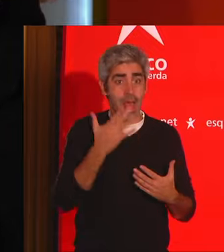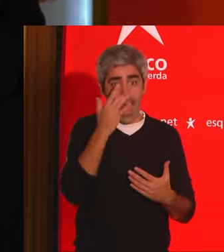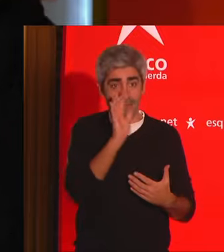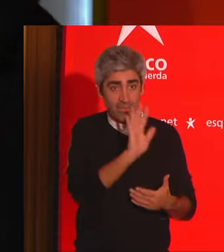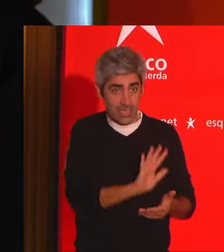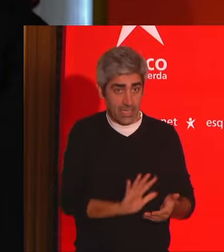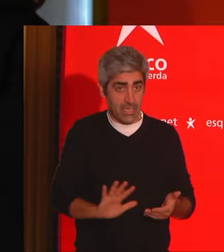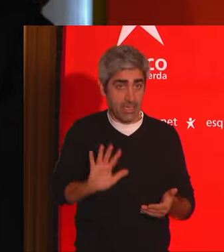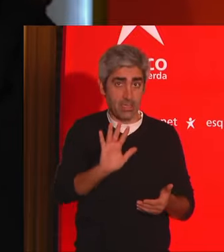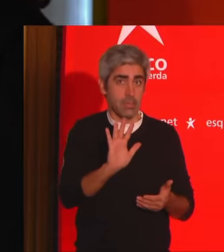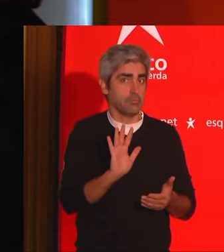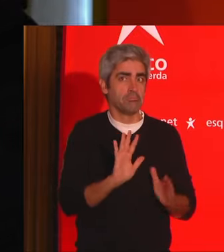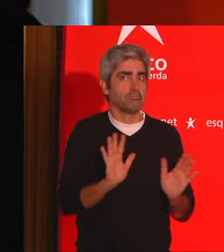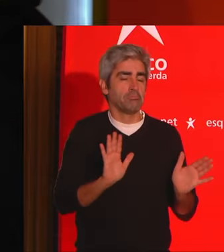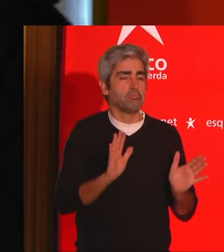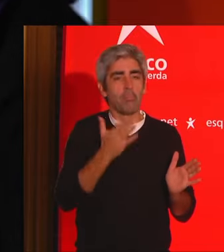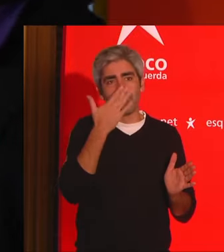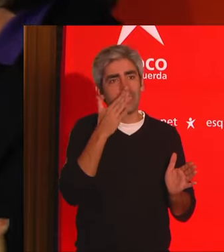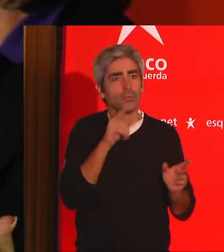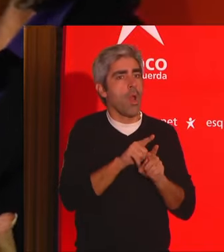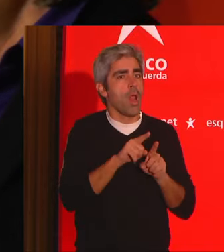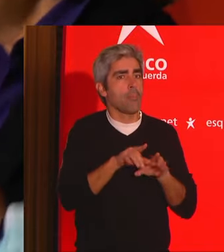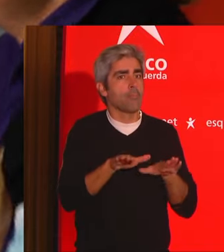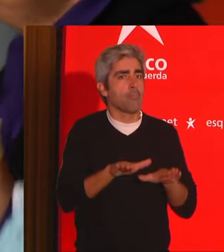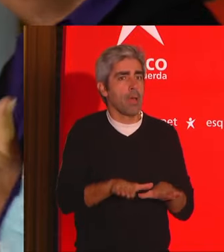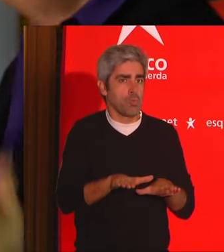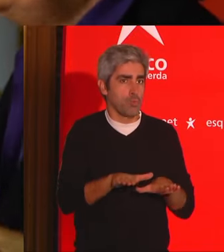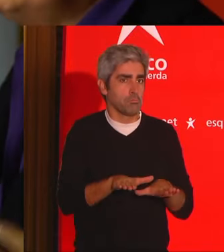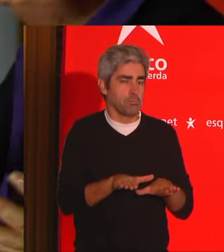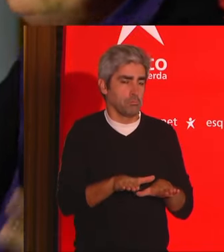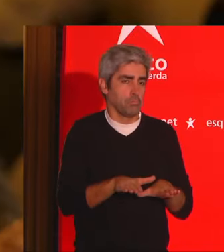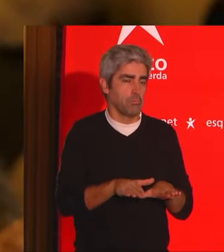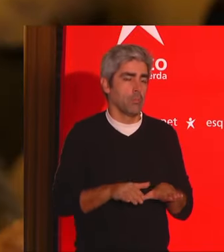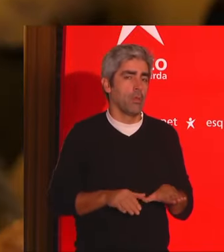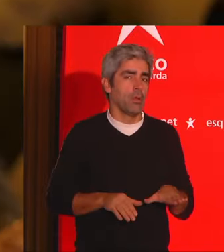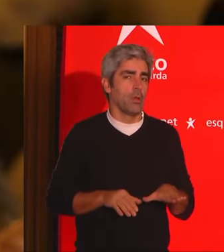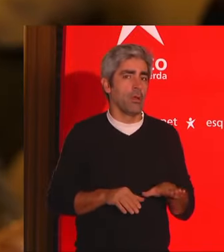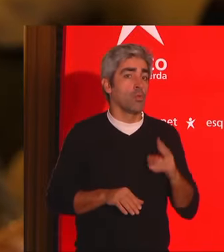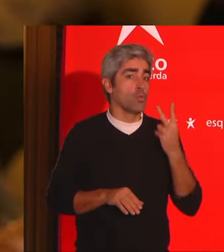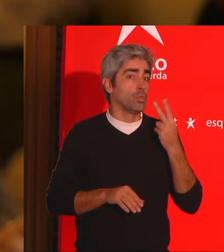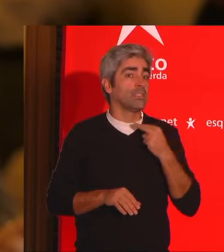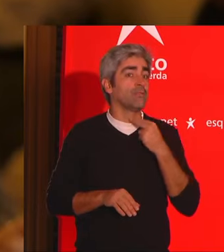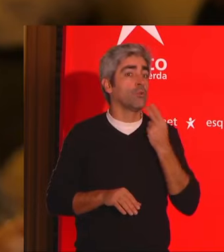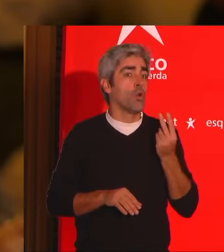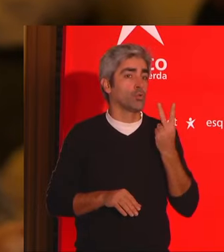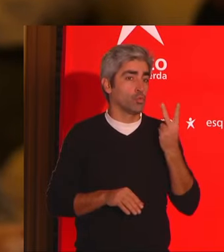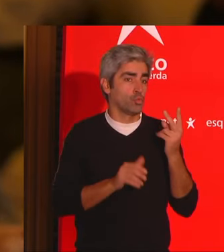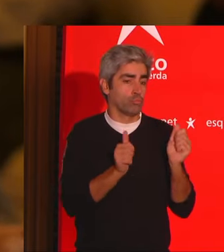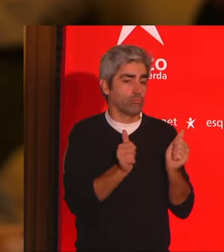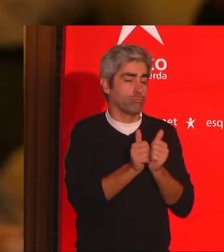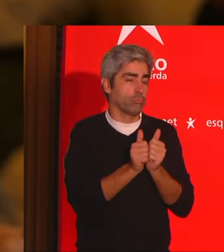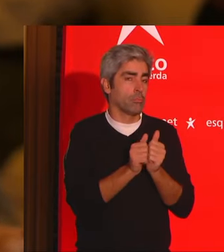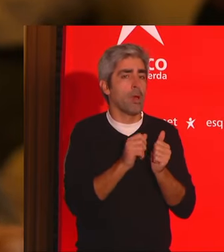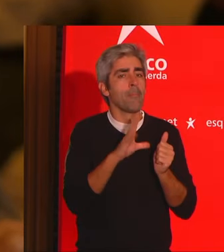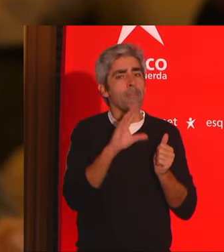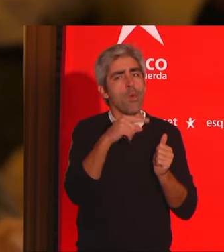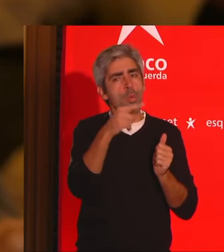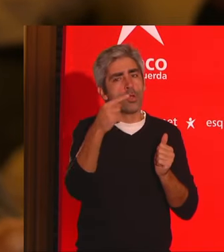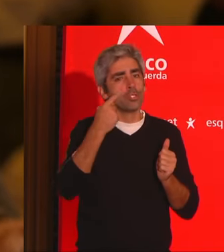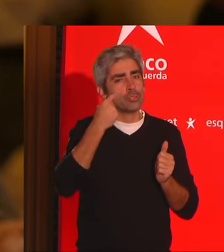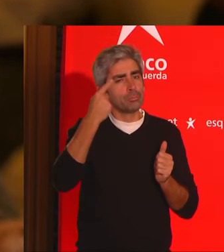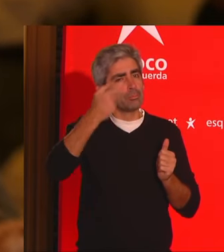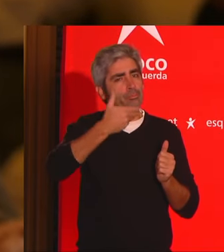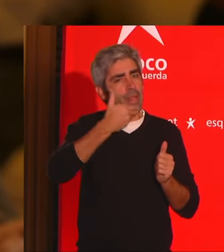africano, basicamente está parado. E são duas vozes a juntar-se a outros